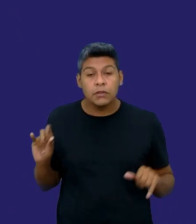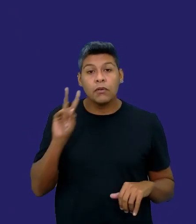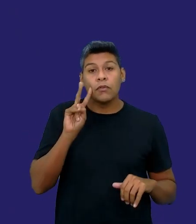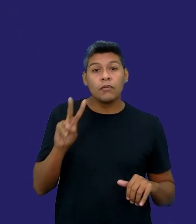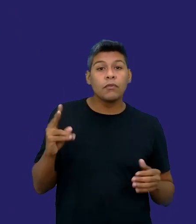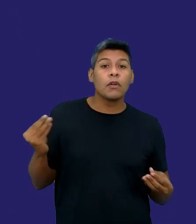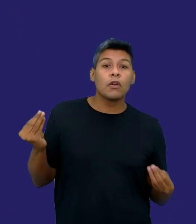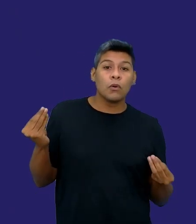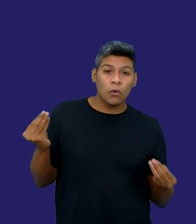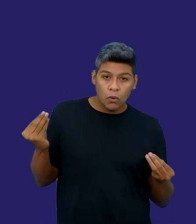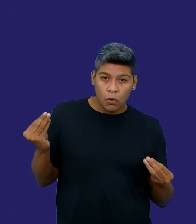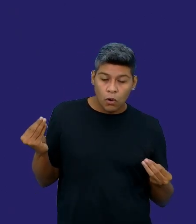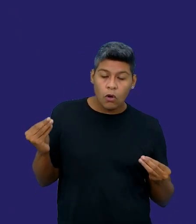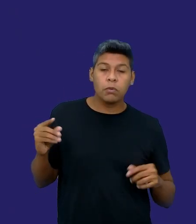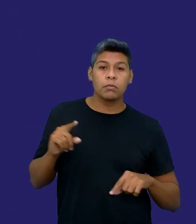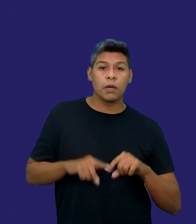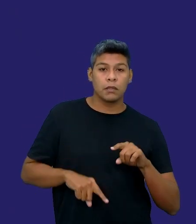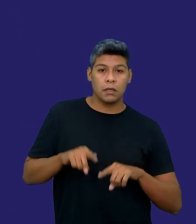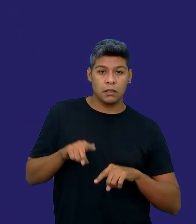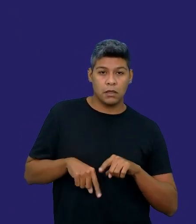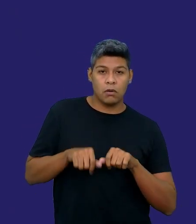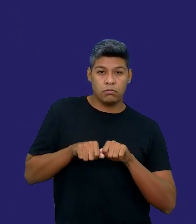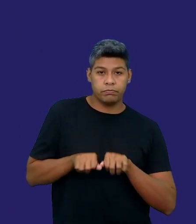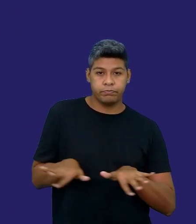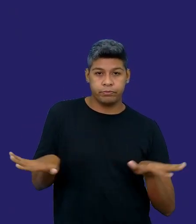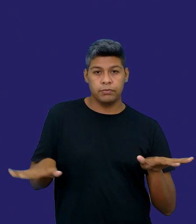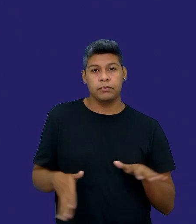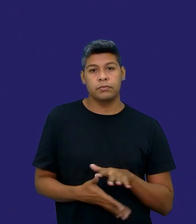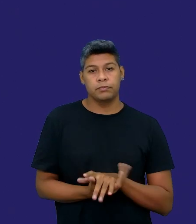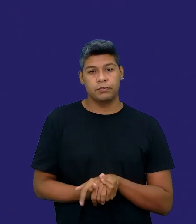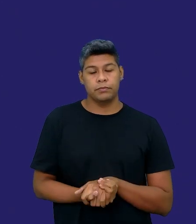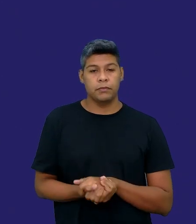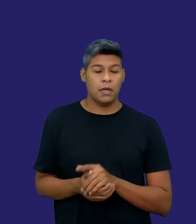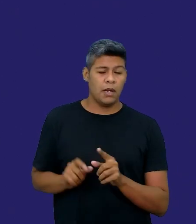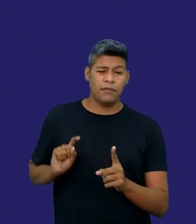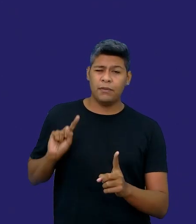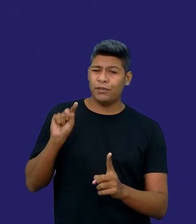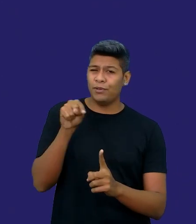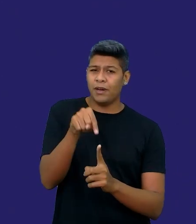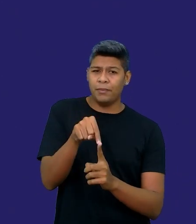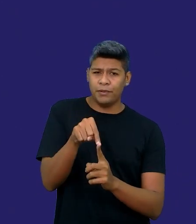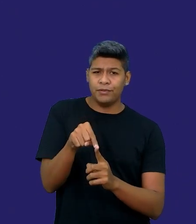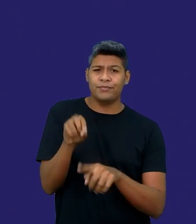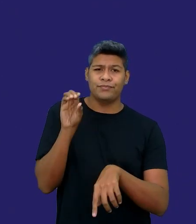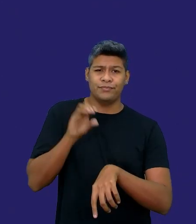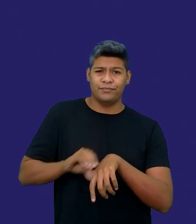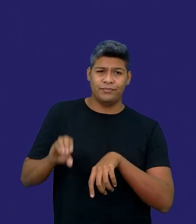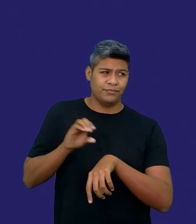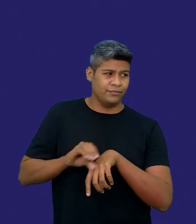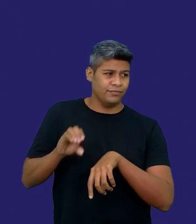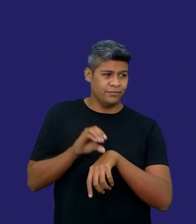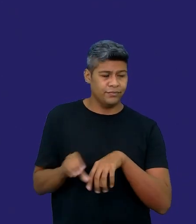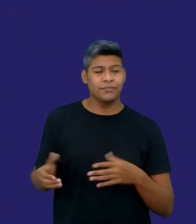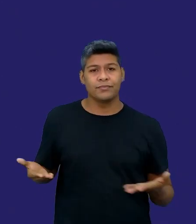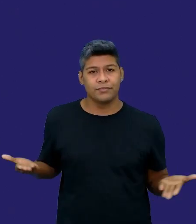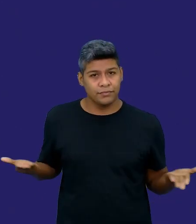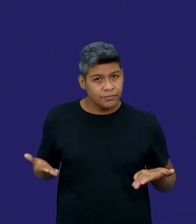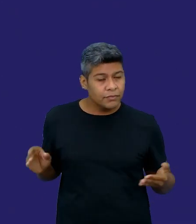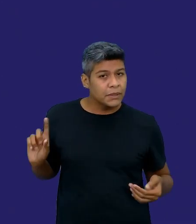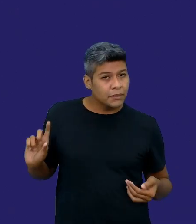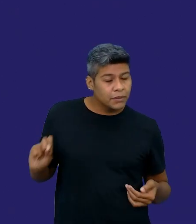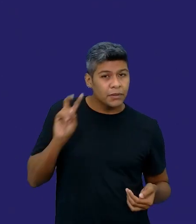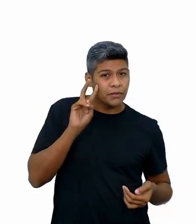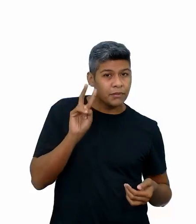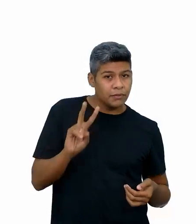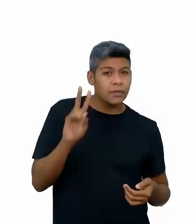que a gente pode aplicar esse material. Quais os objetivos, então, para a nossa formação de hoje? Revisitar